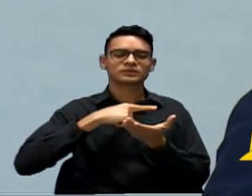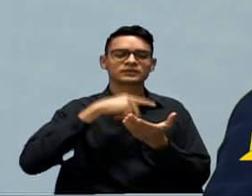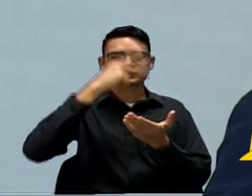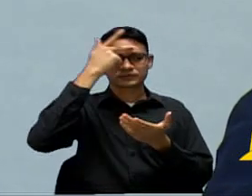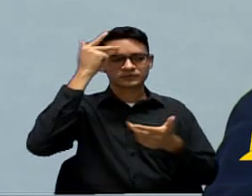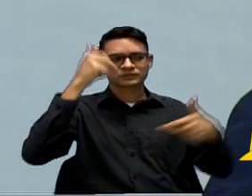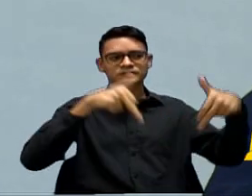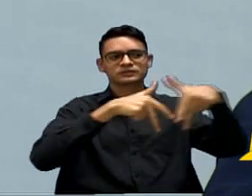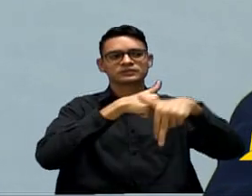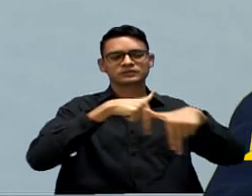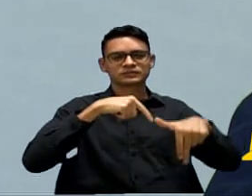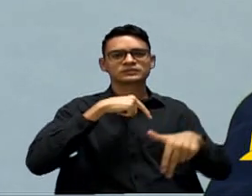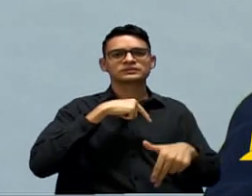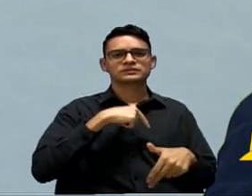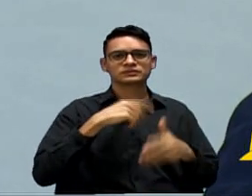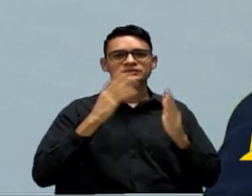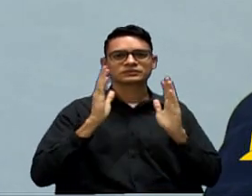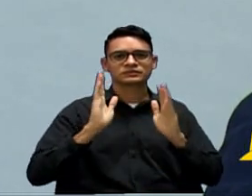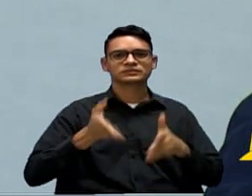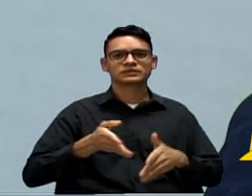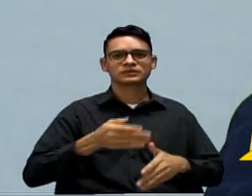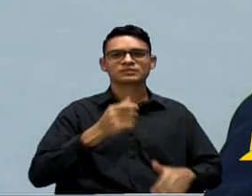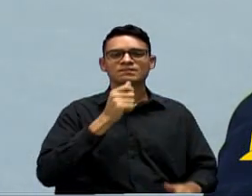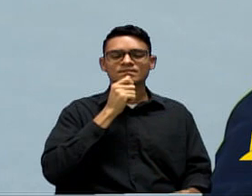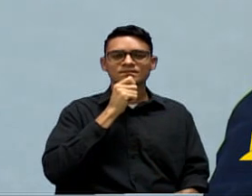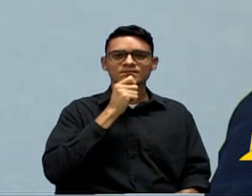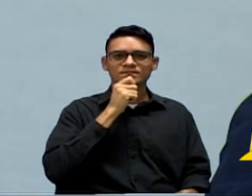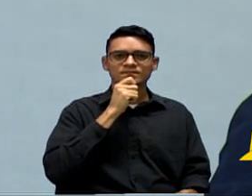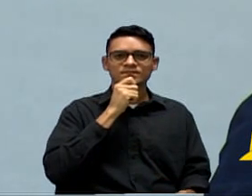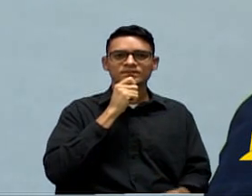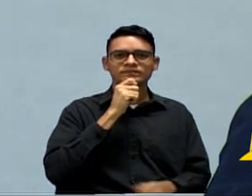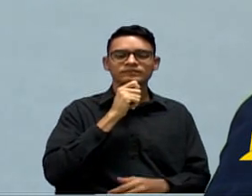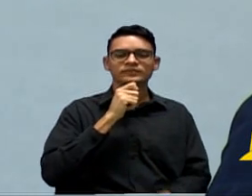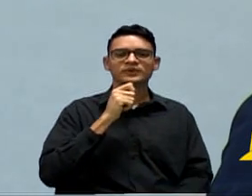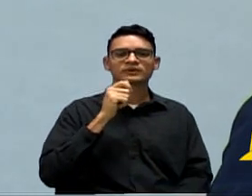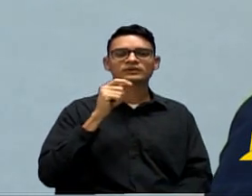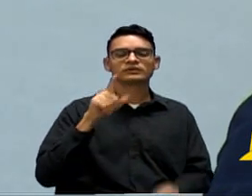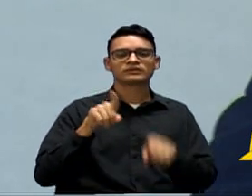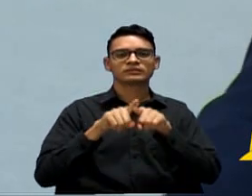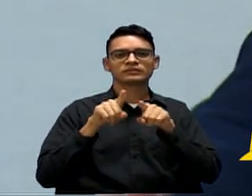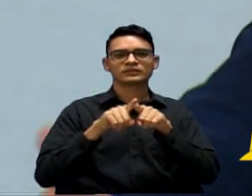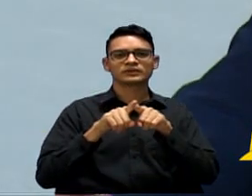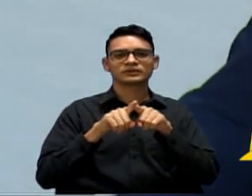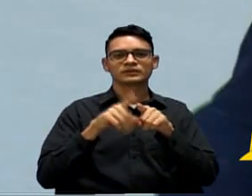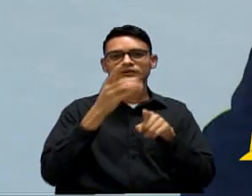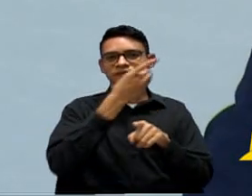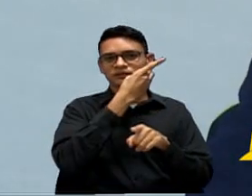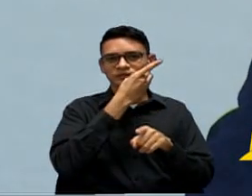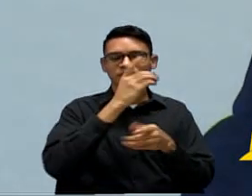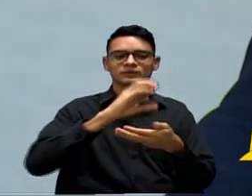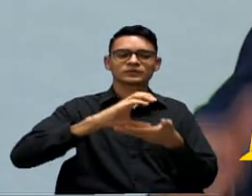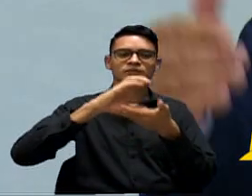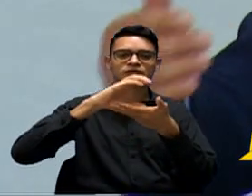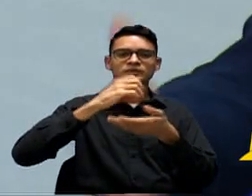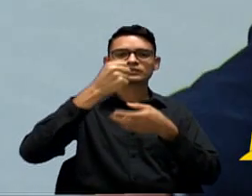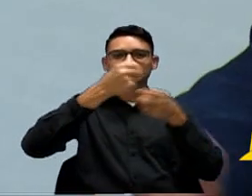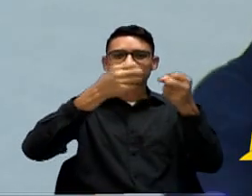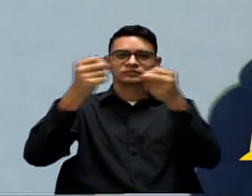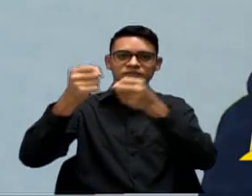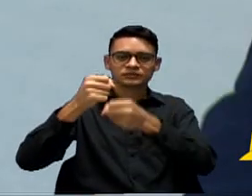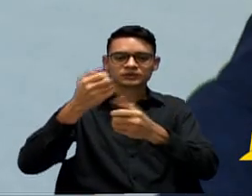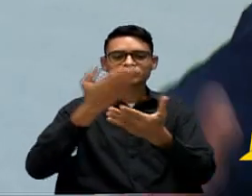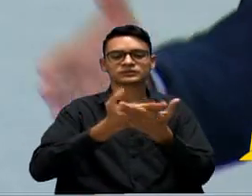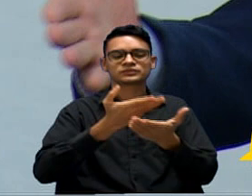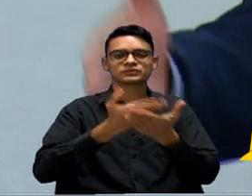população. Aqui, vereador Silvano, vereador Dini, nós participamos de algumas comissões, comissão permanente, comissão de